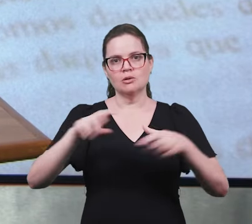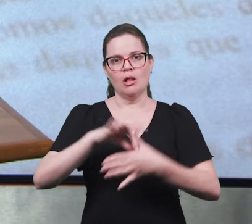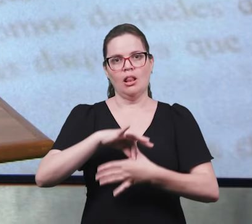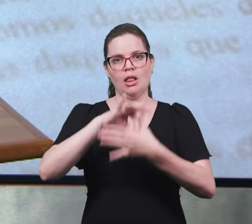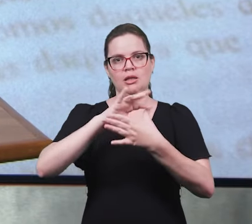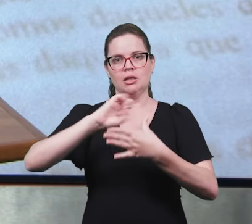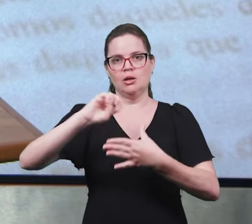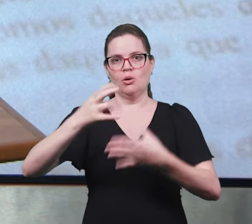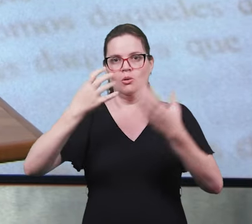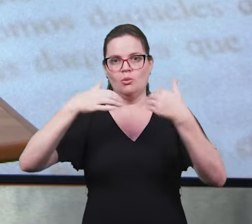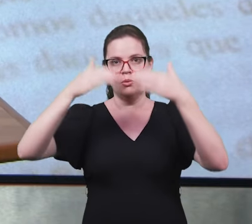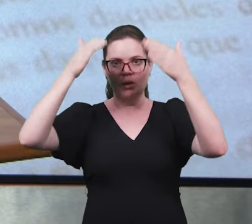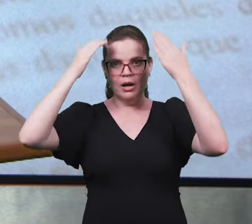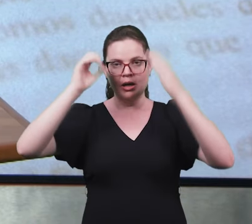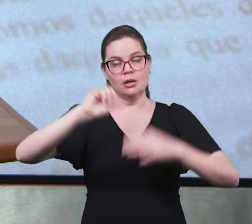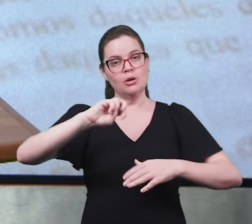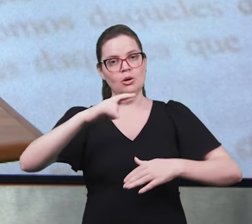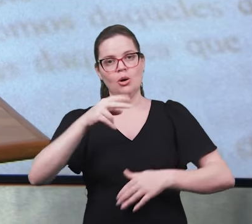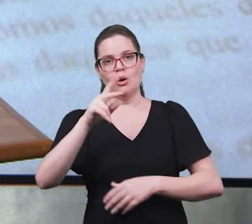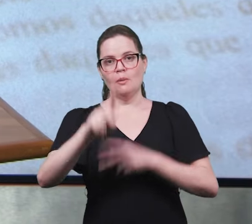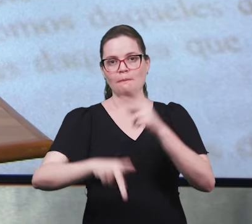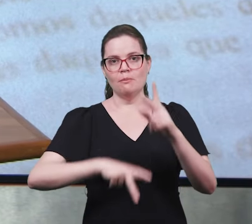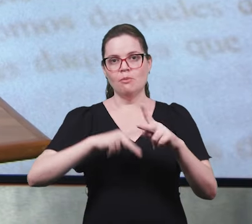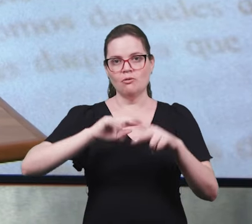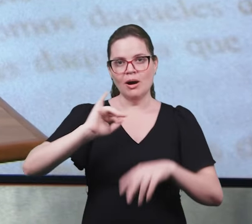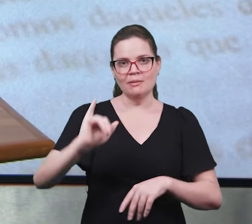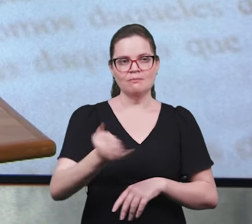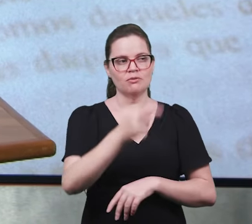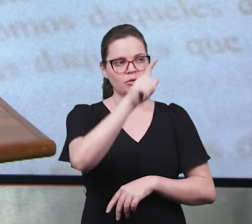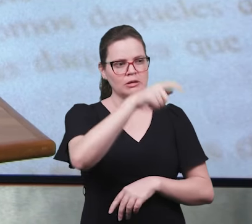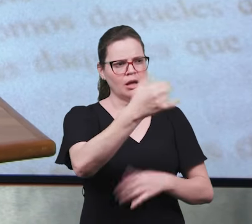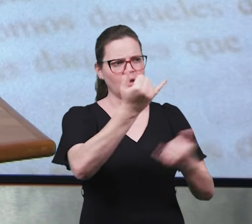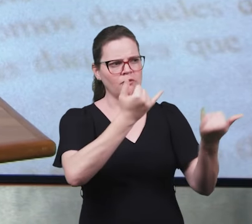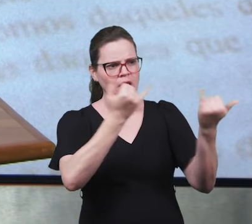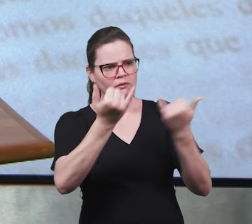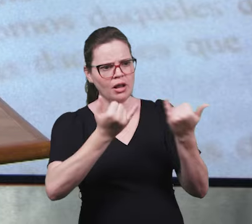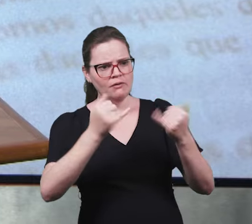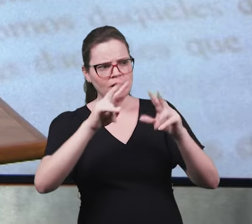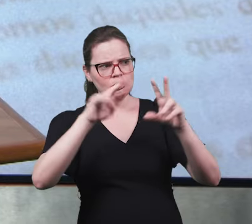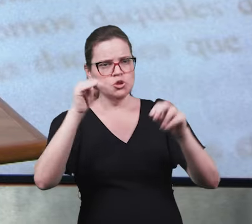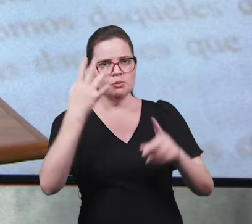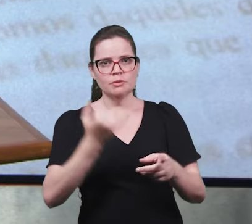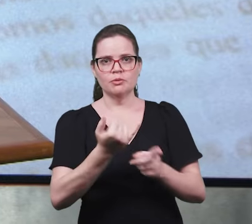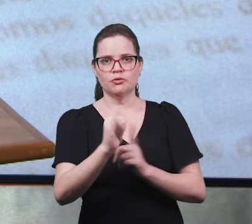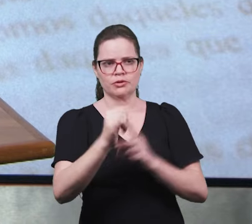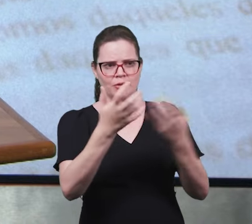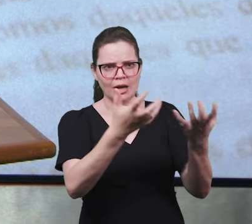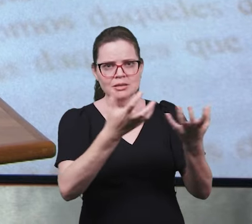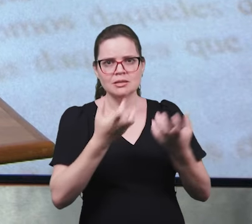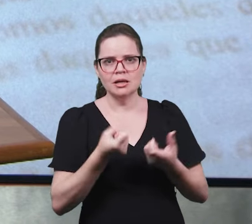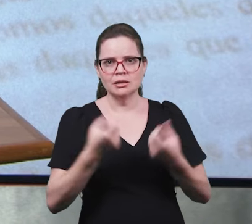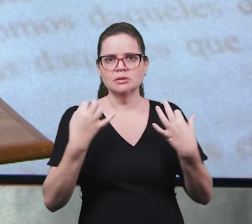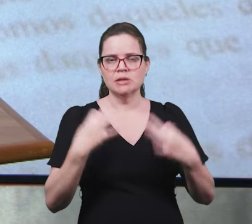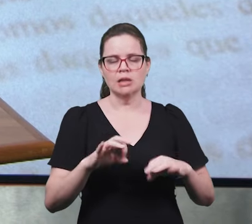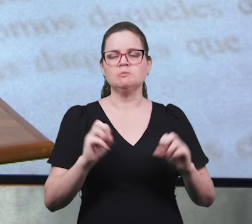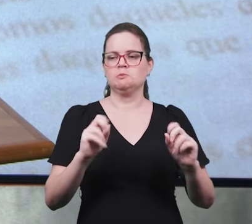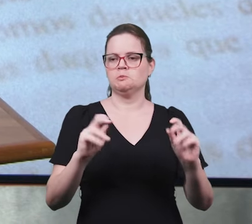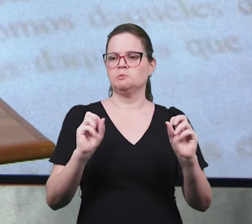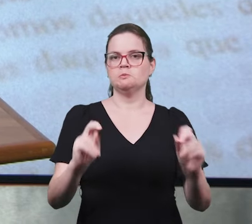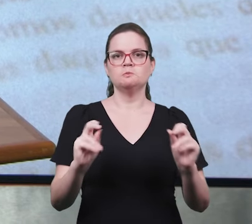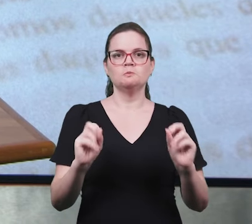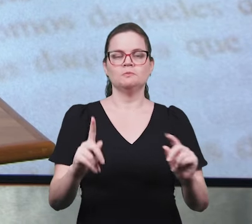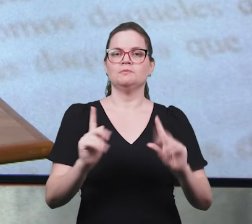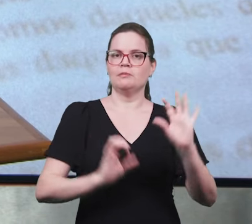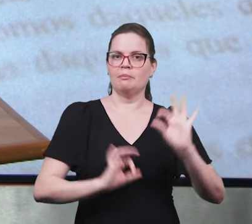povo soube aproveitar os avisos solenes de Deus, acolhendo de bom grado a sua mensagem e